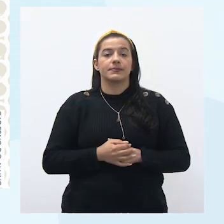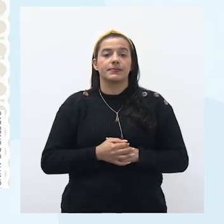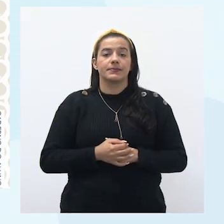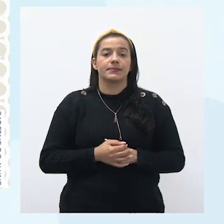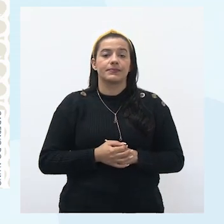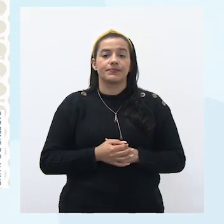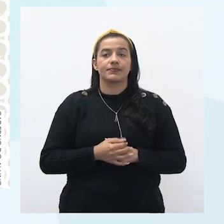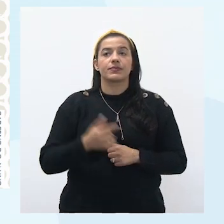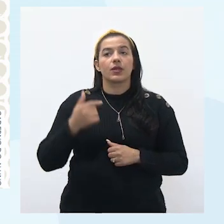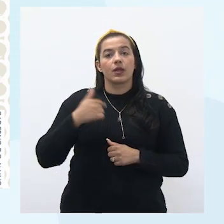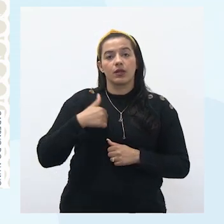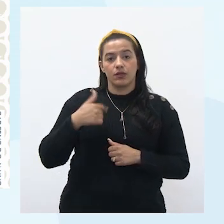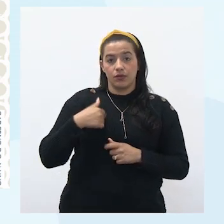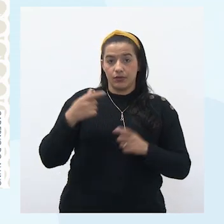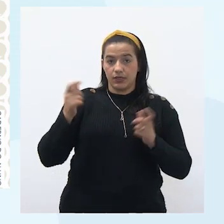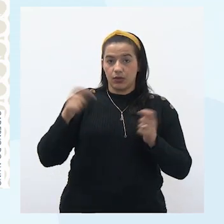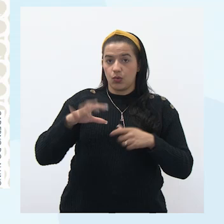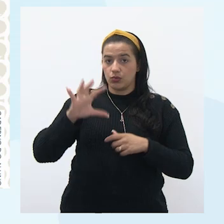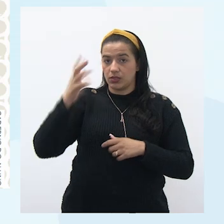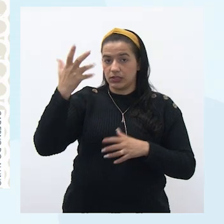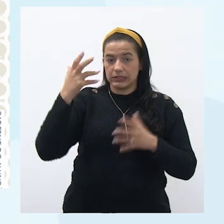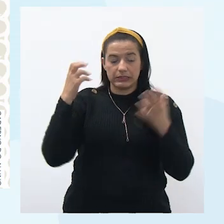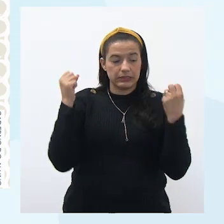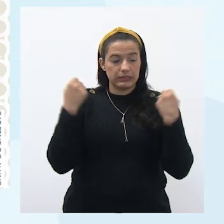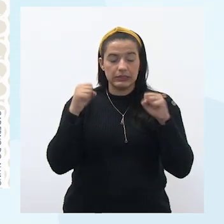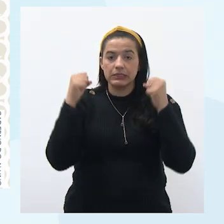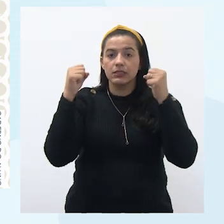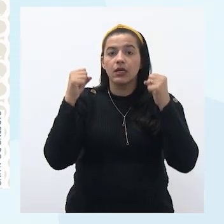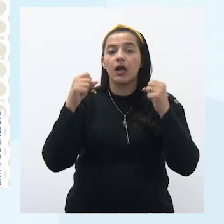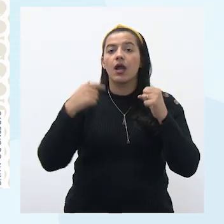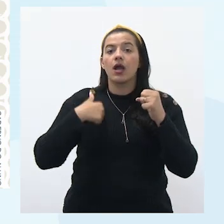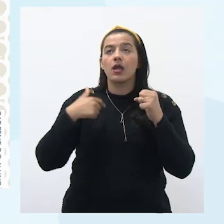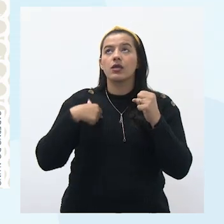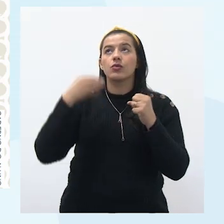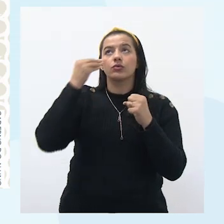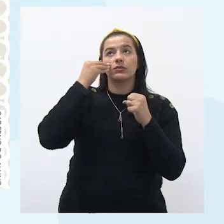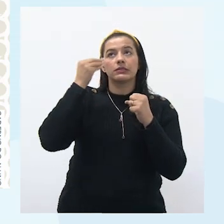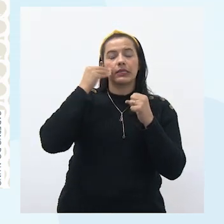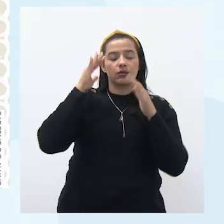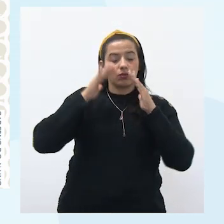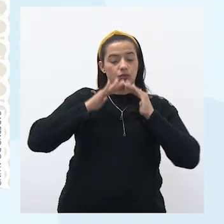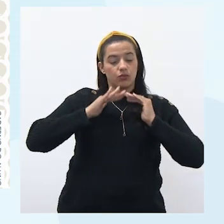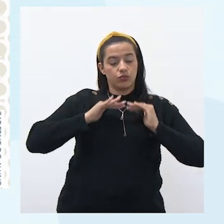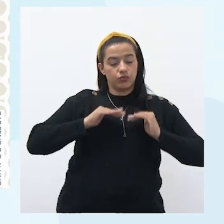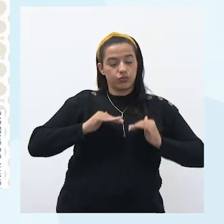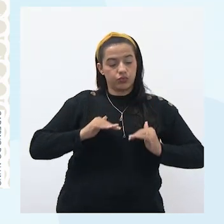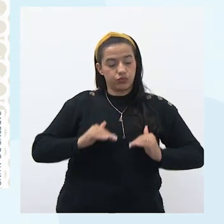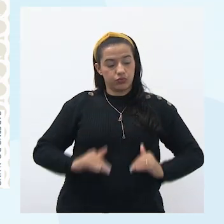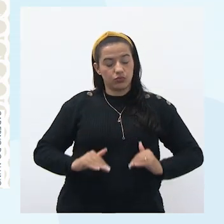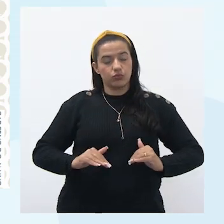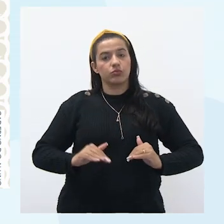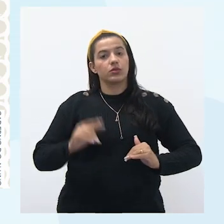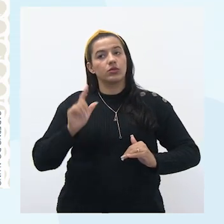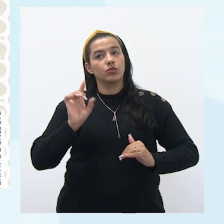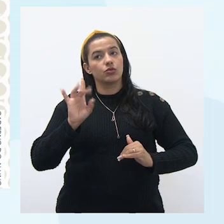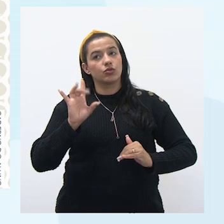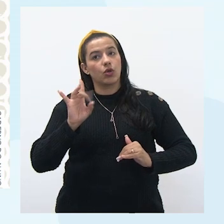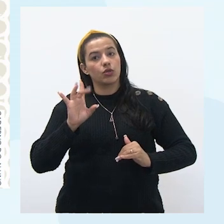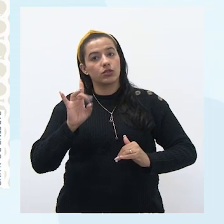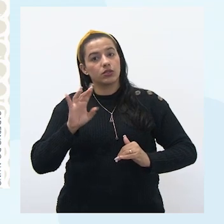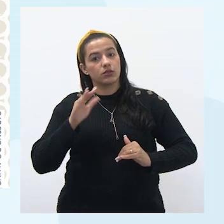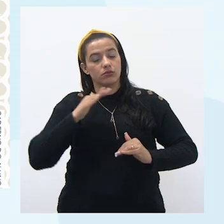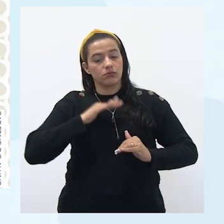3, quando fico irritado, encontro uma maneira de controlar meus sentimentos e reações